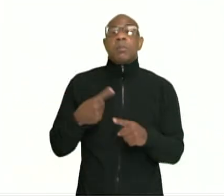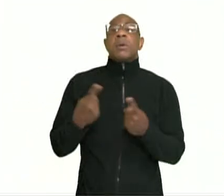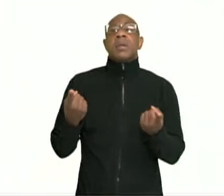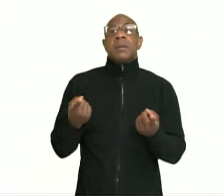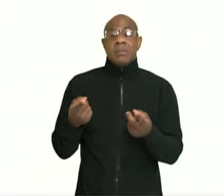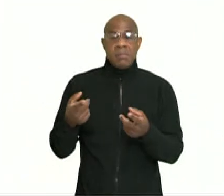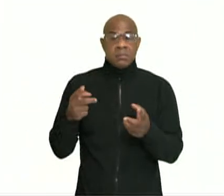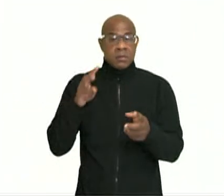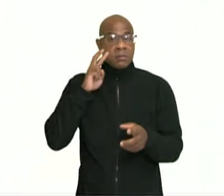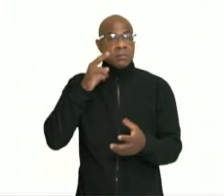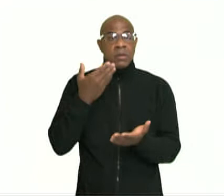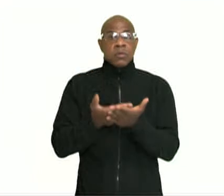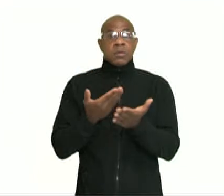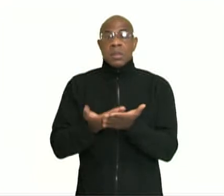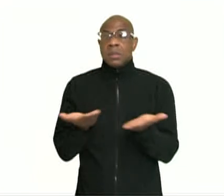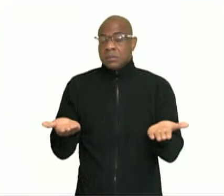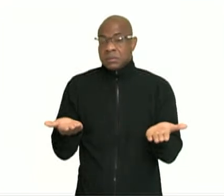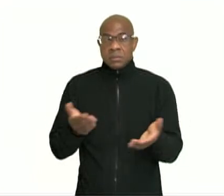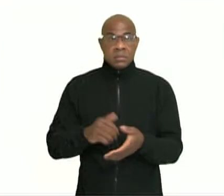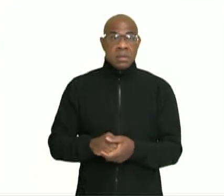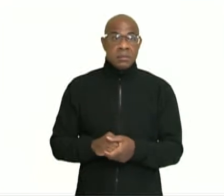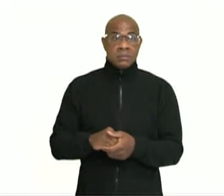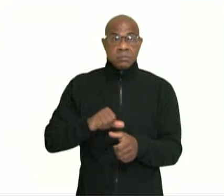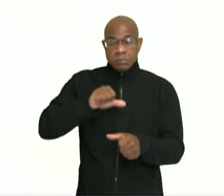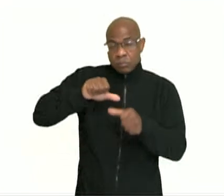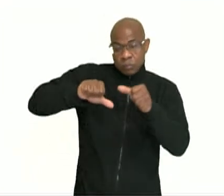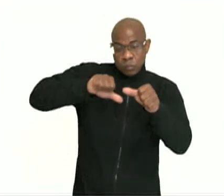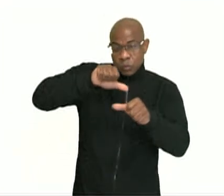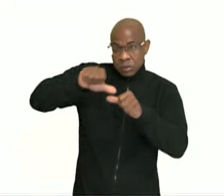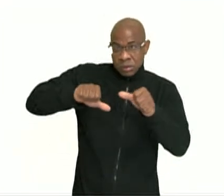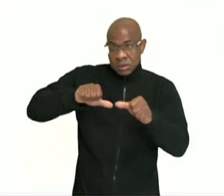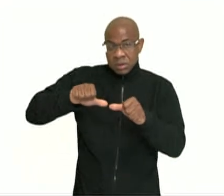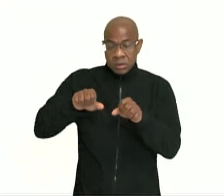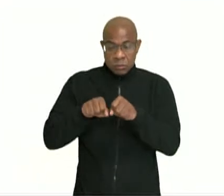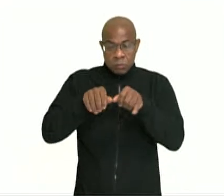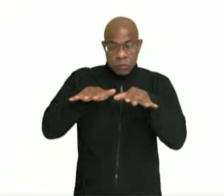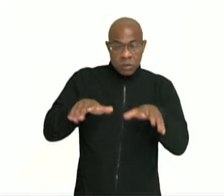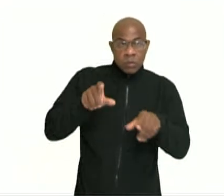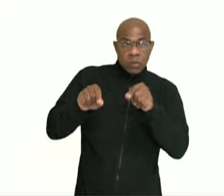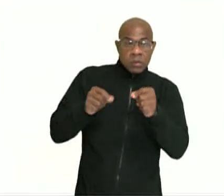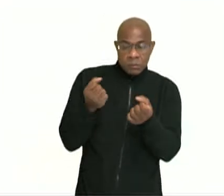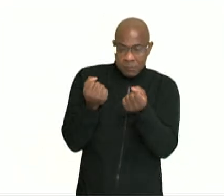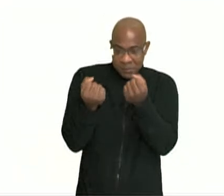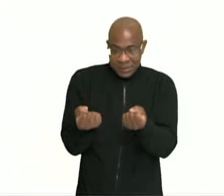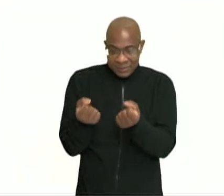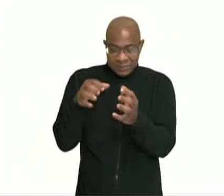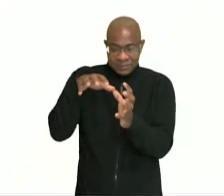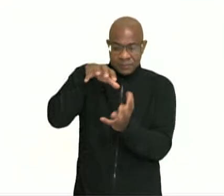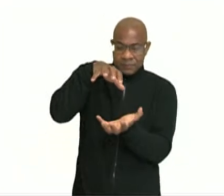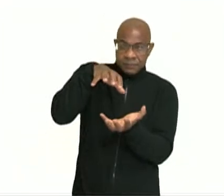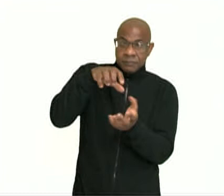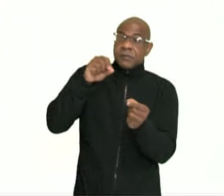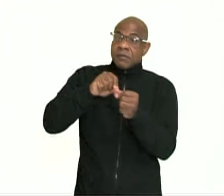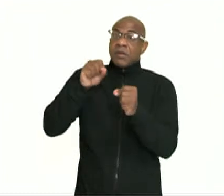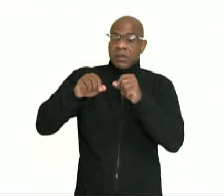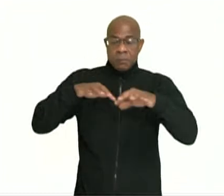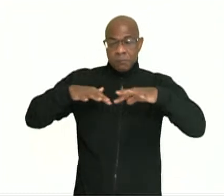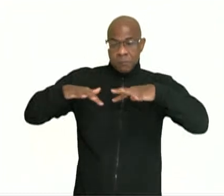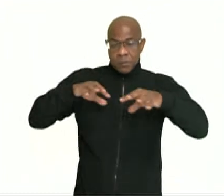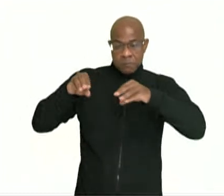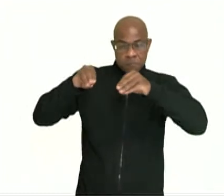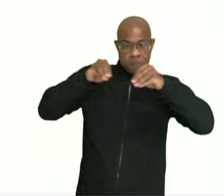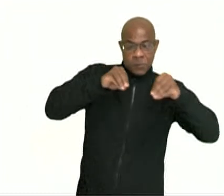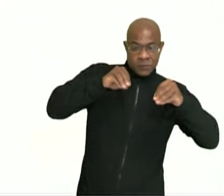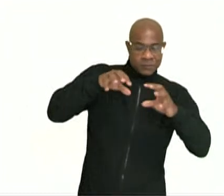isso. Mudanças na distribuição da massa do planeta fazem com que o eixo se mova e, por